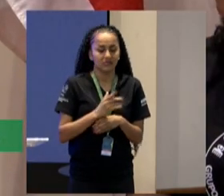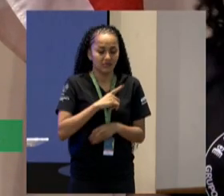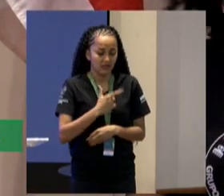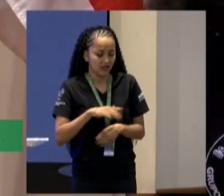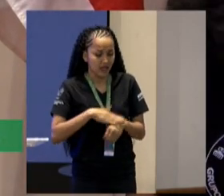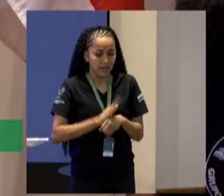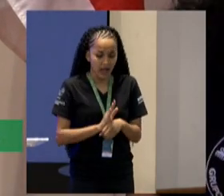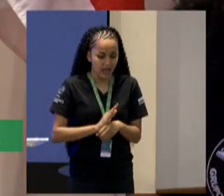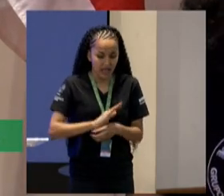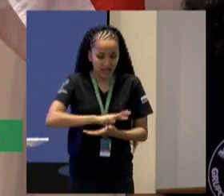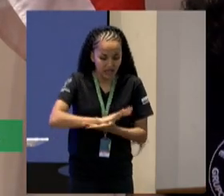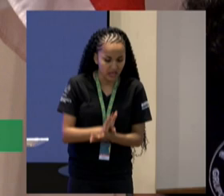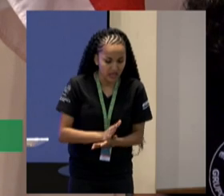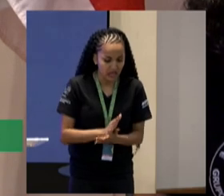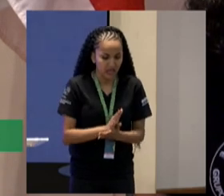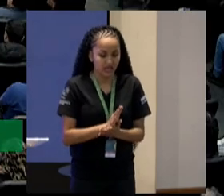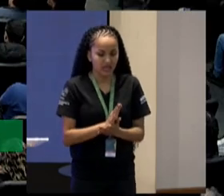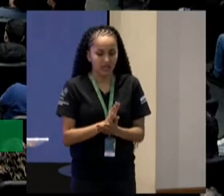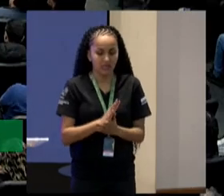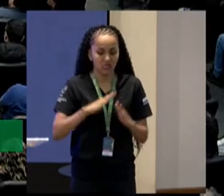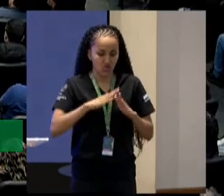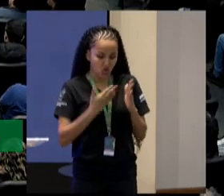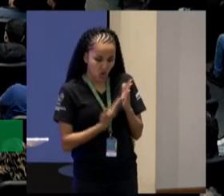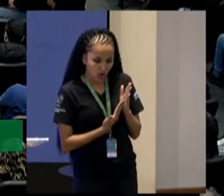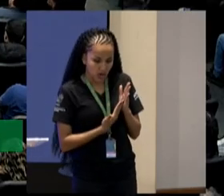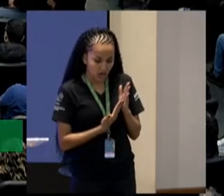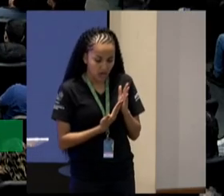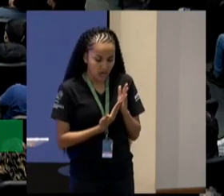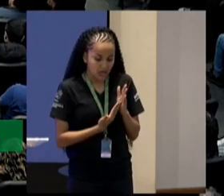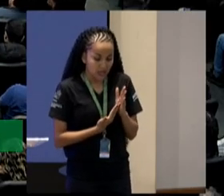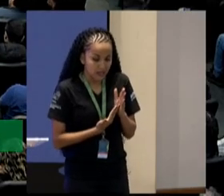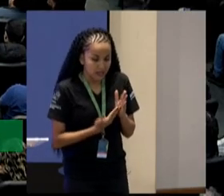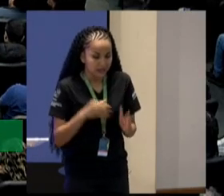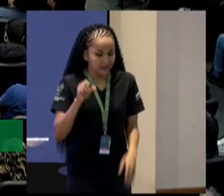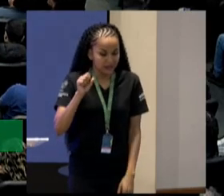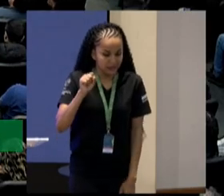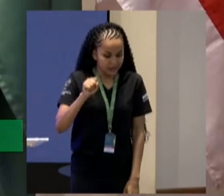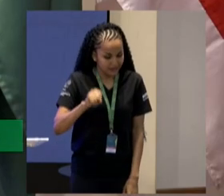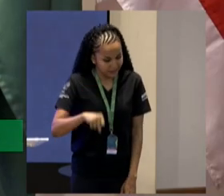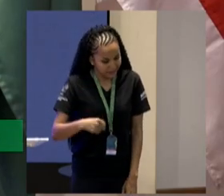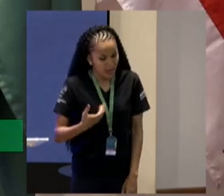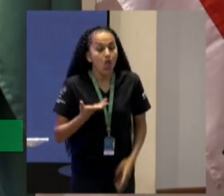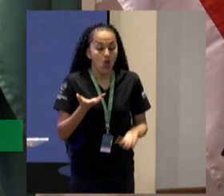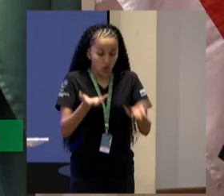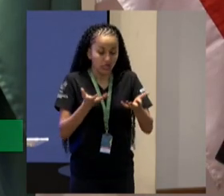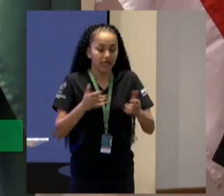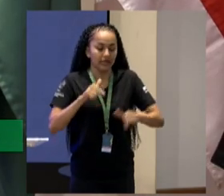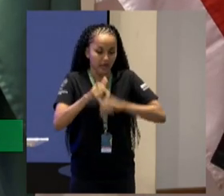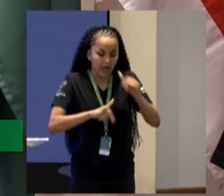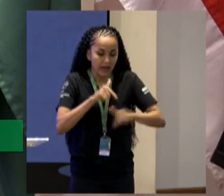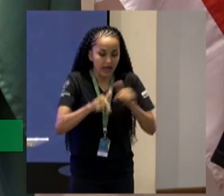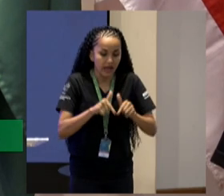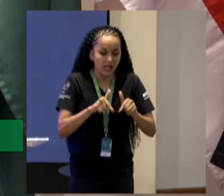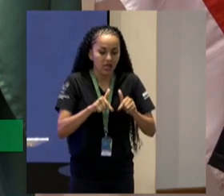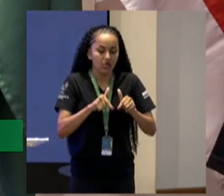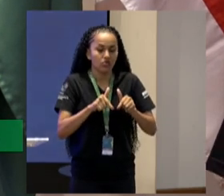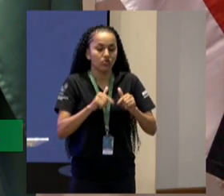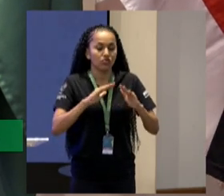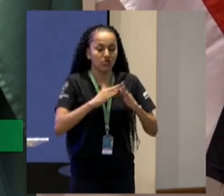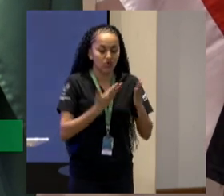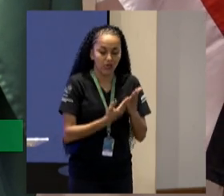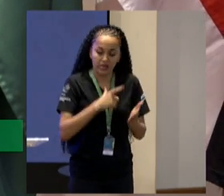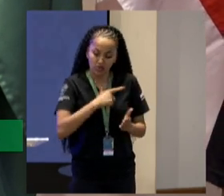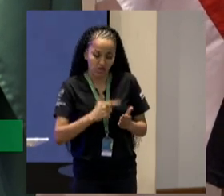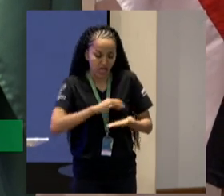Não existe mais racismo, então, na Escola Beatriz? Sim, eu gostaria de trabalhar numa escola sem racismo.